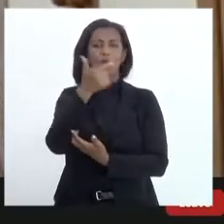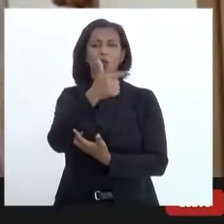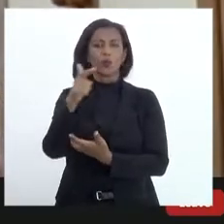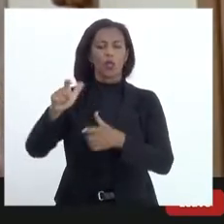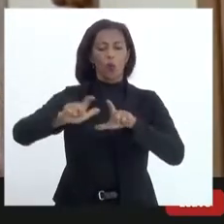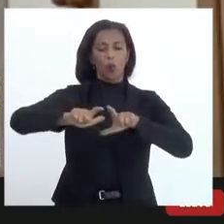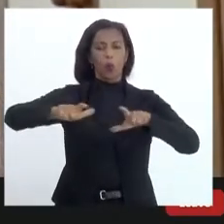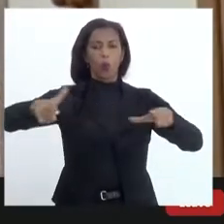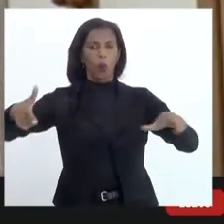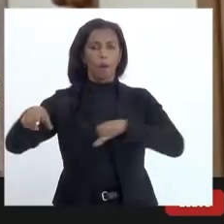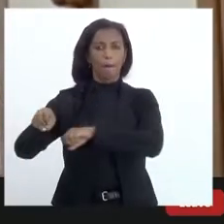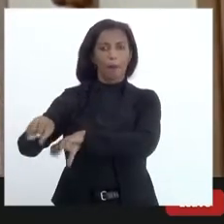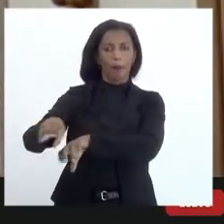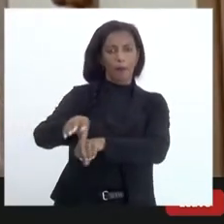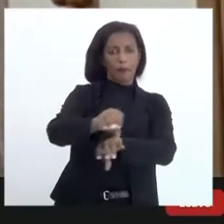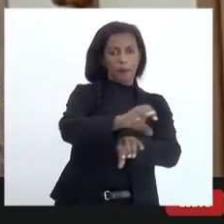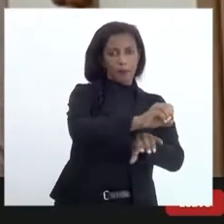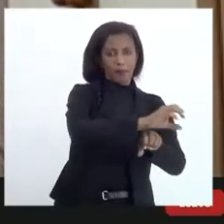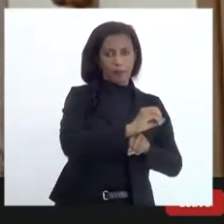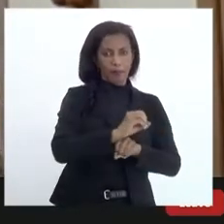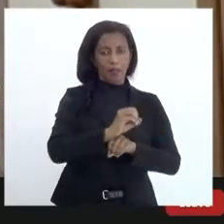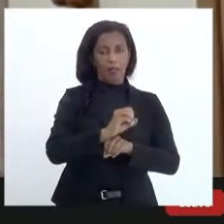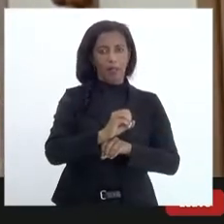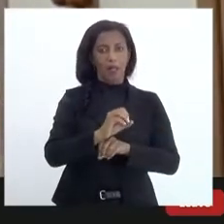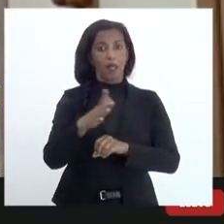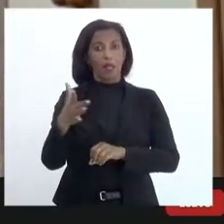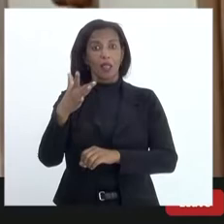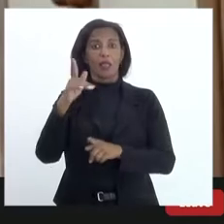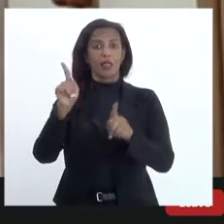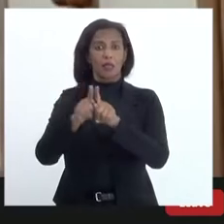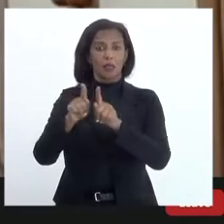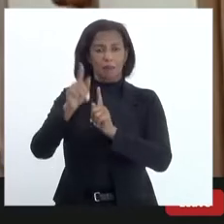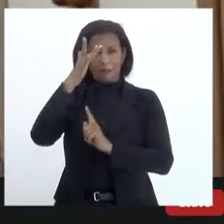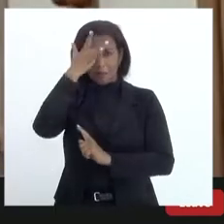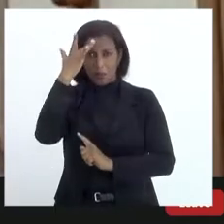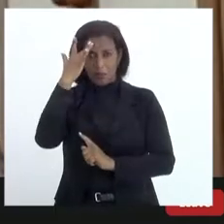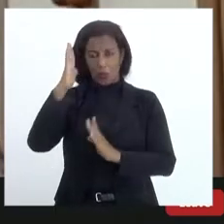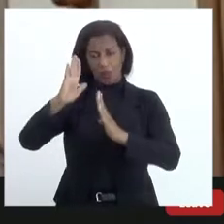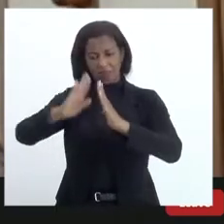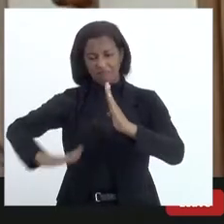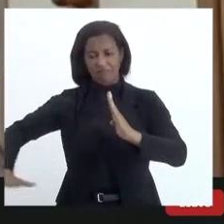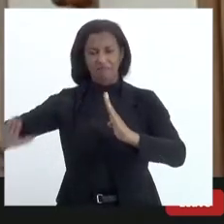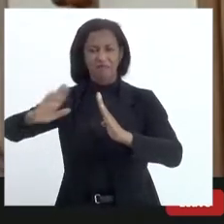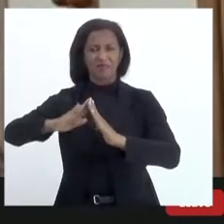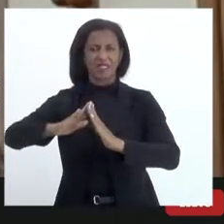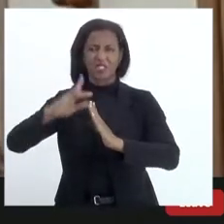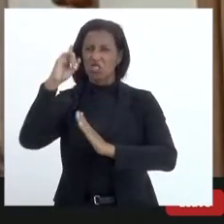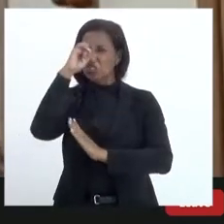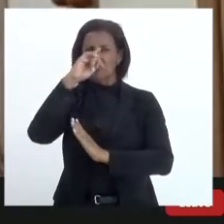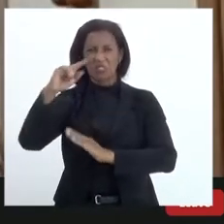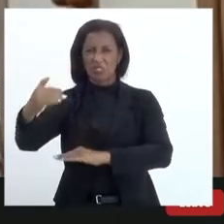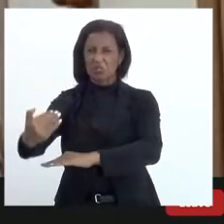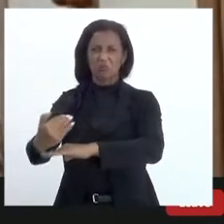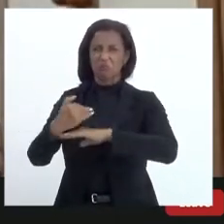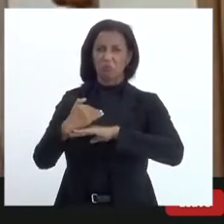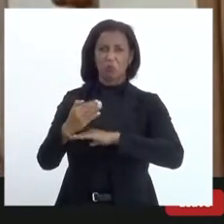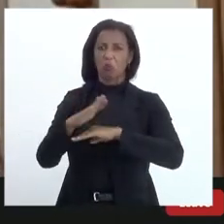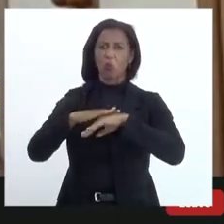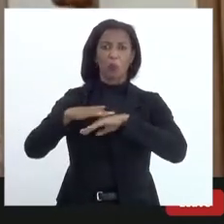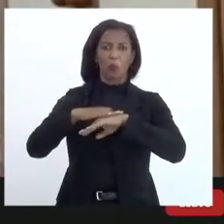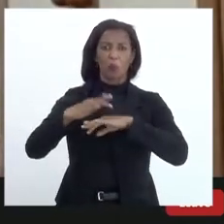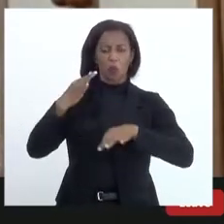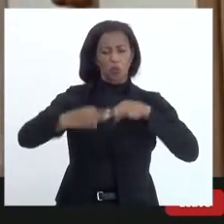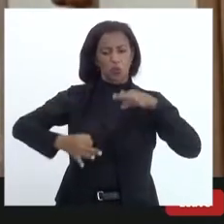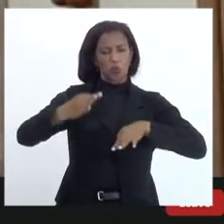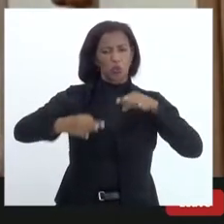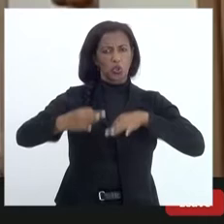ampla educação em direitos, há medo da população, do povo de terreiro, de procurar o sistema de justiça para